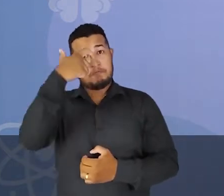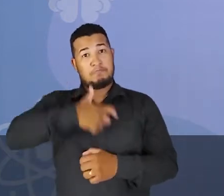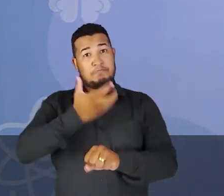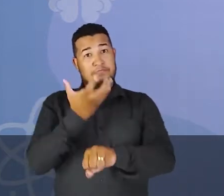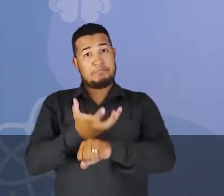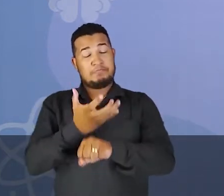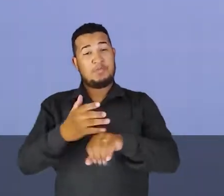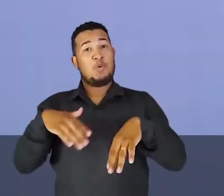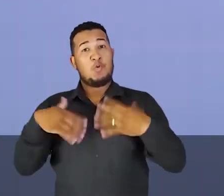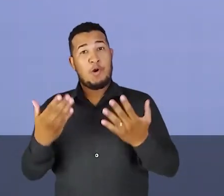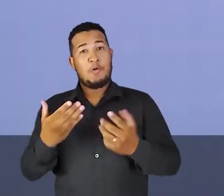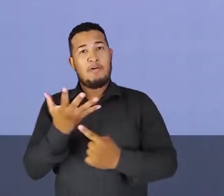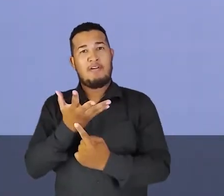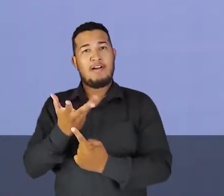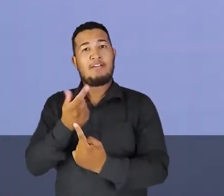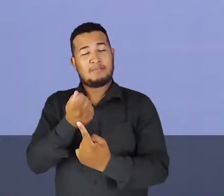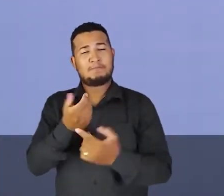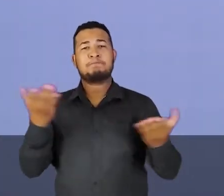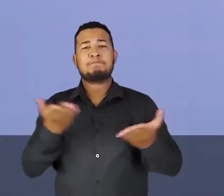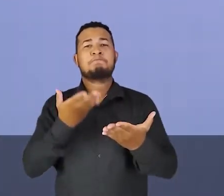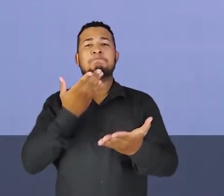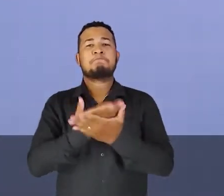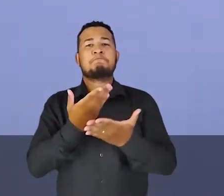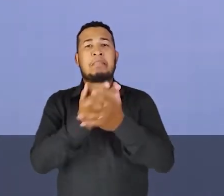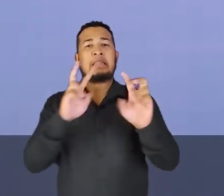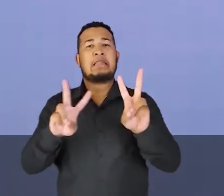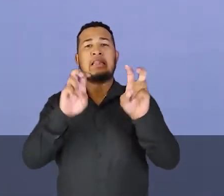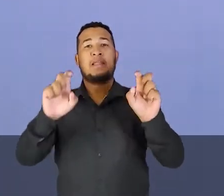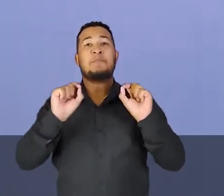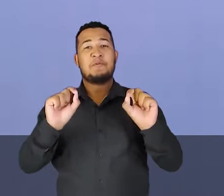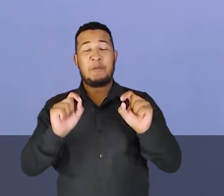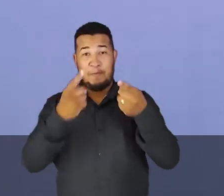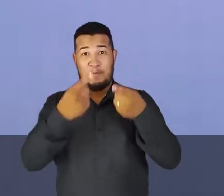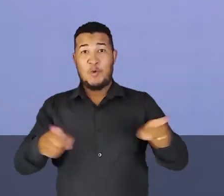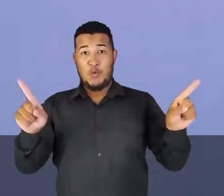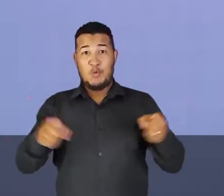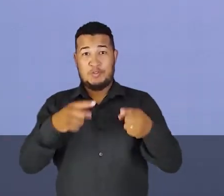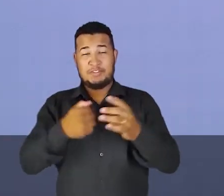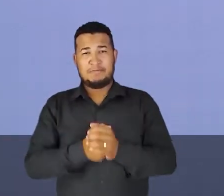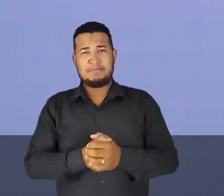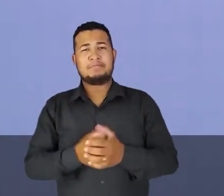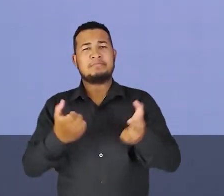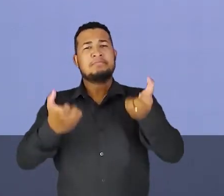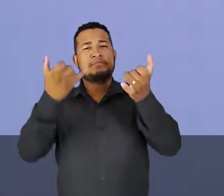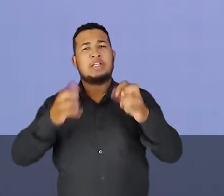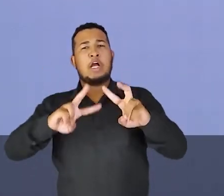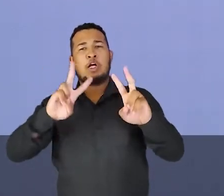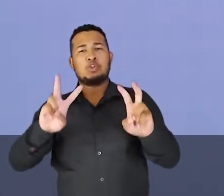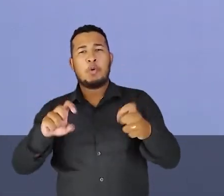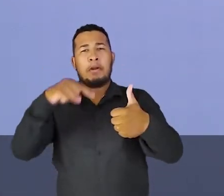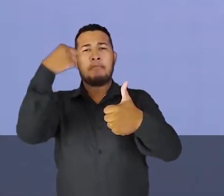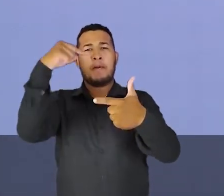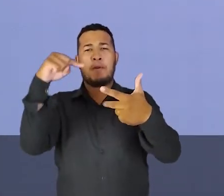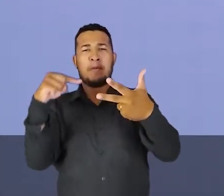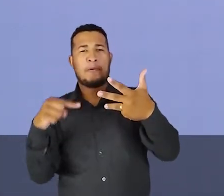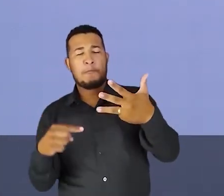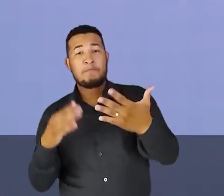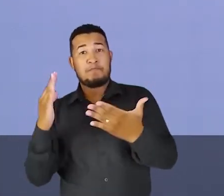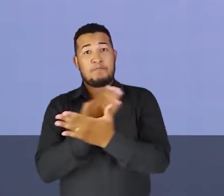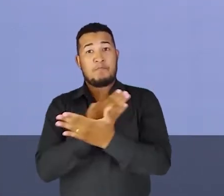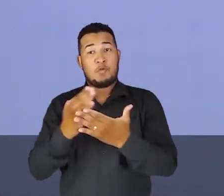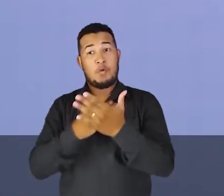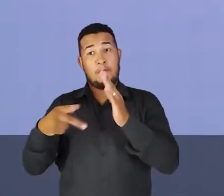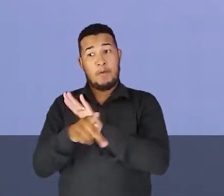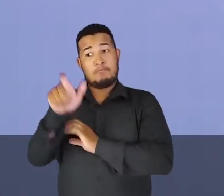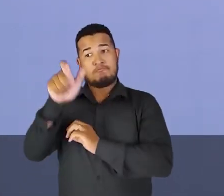Artes e nosso tema da aula hoje é a música. Vamos falar de alguns elementos que o